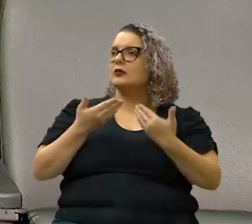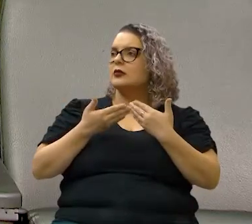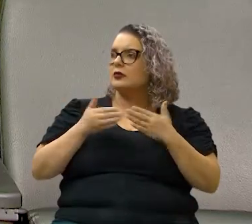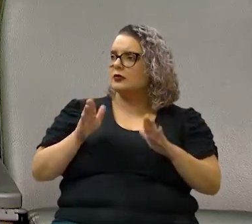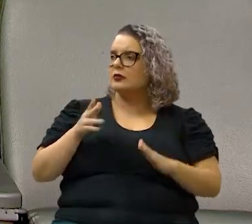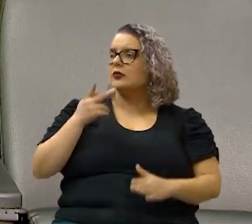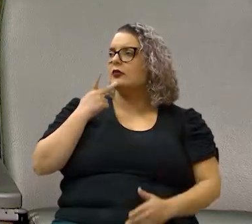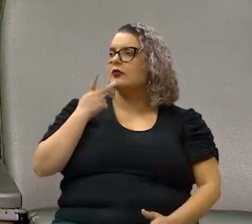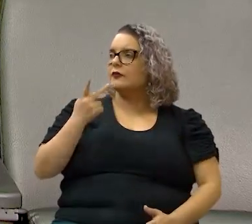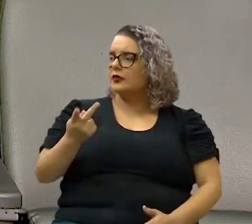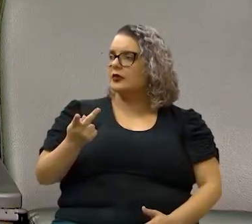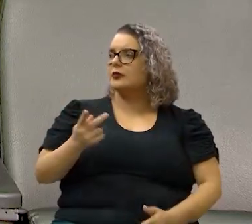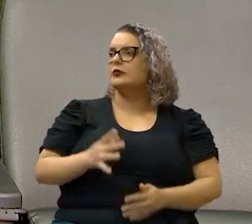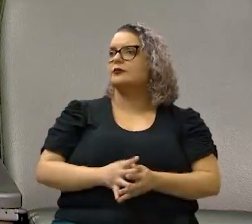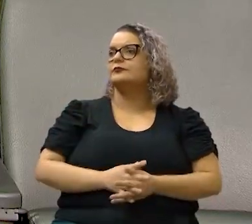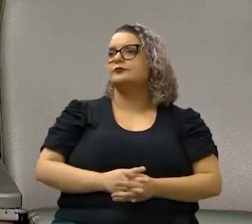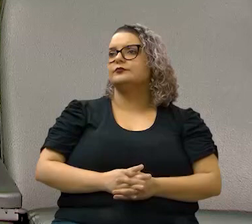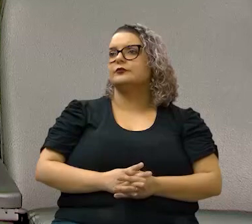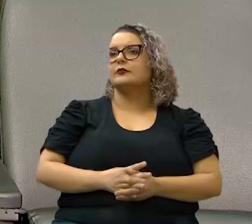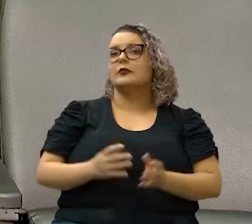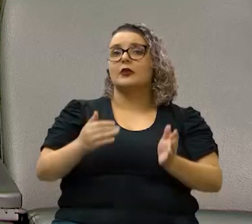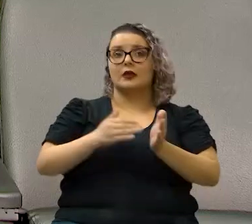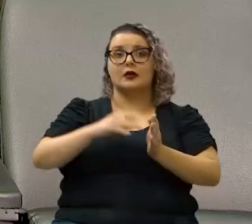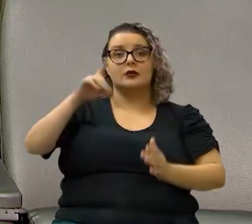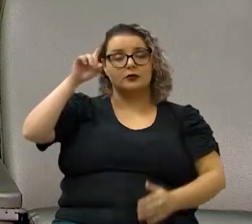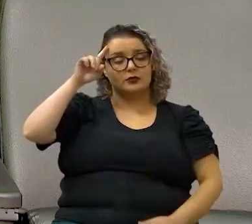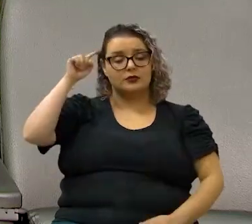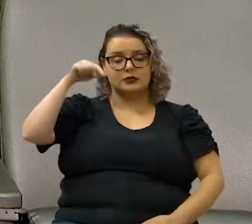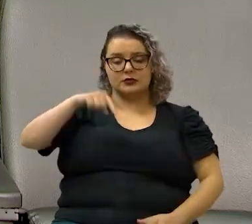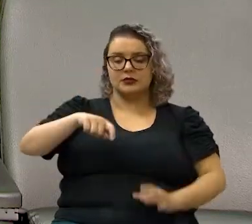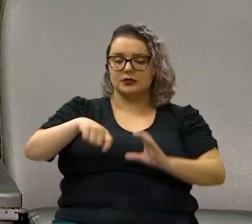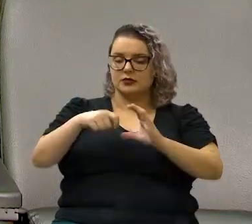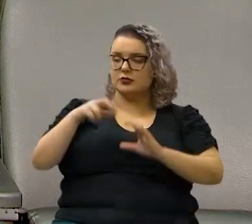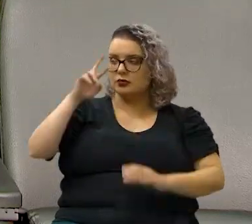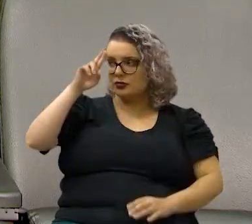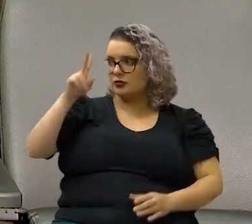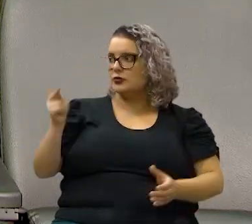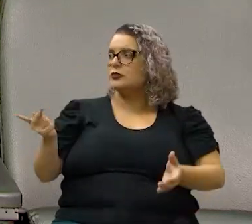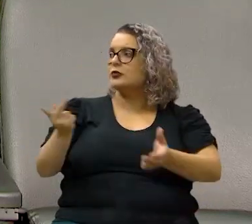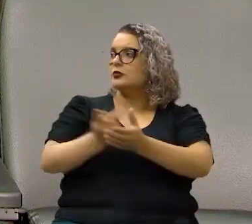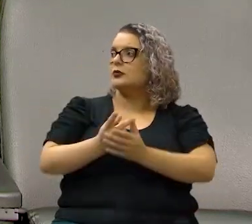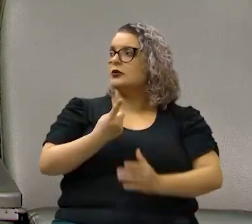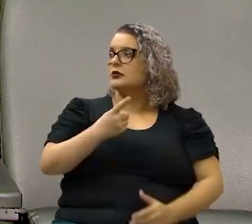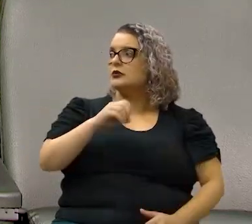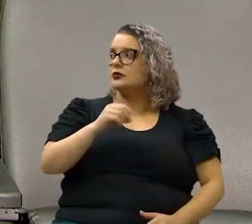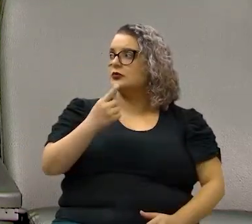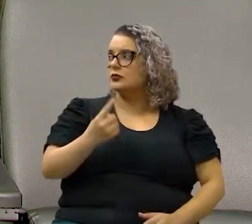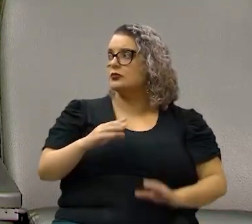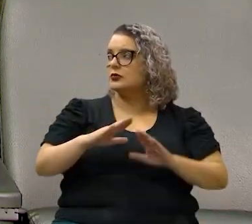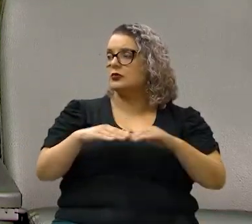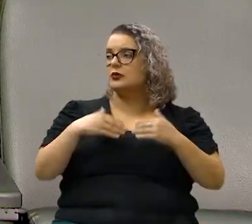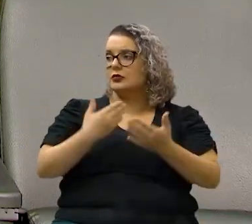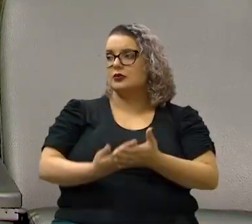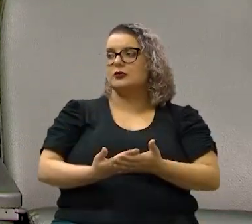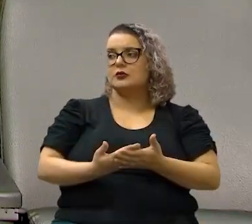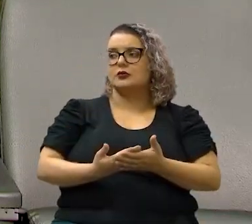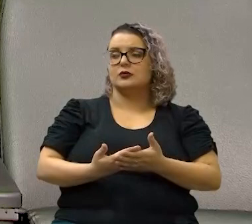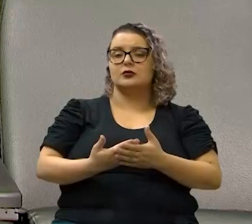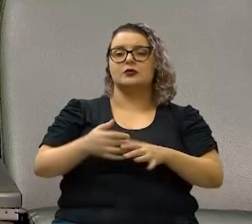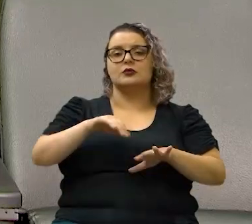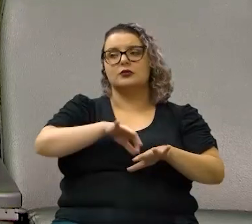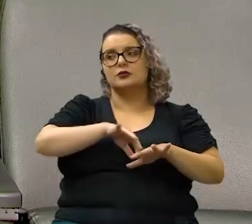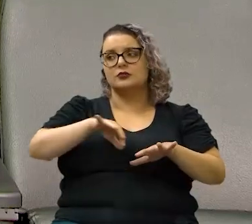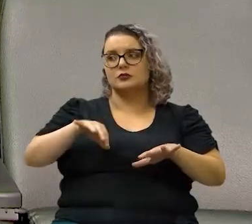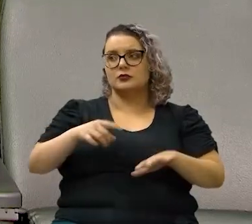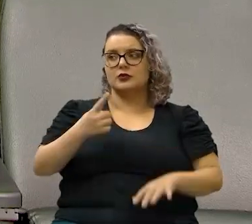minha abertura eu falei que até a data desta gravação o senhor protocolou 101 requerimentos. Eu separei